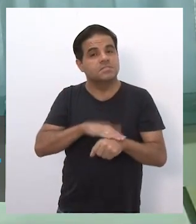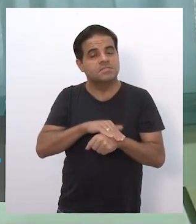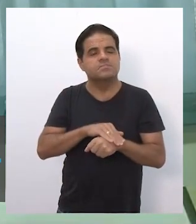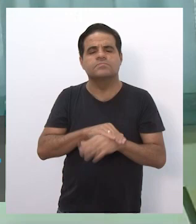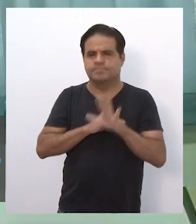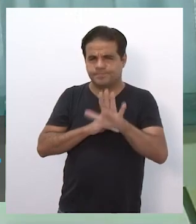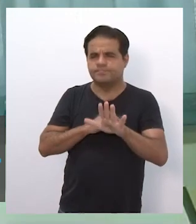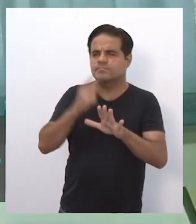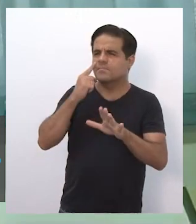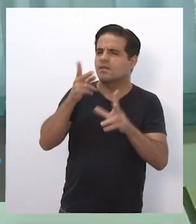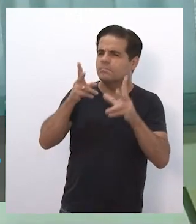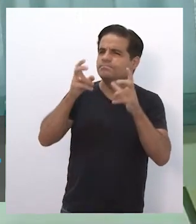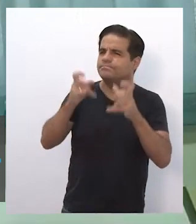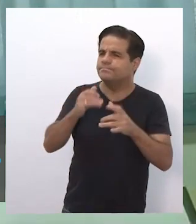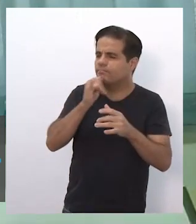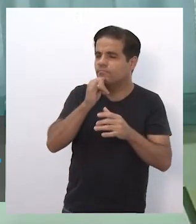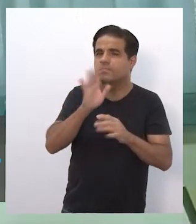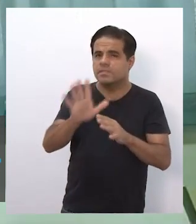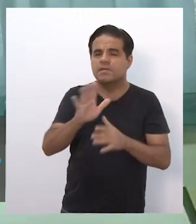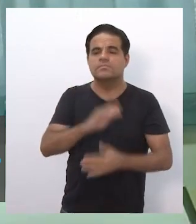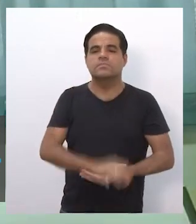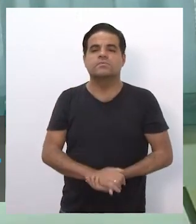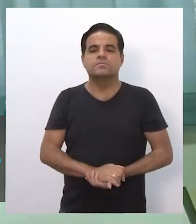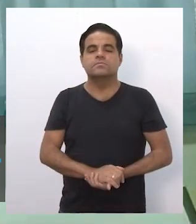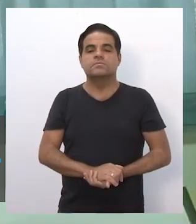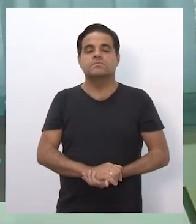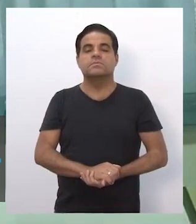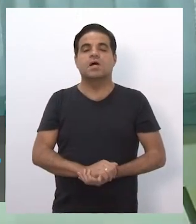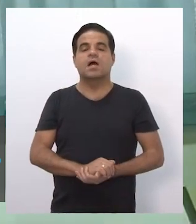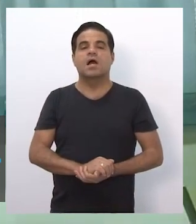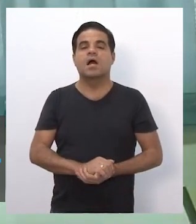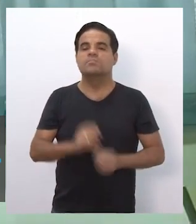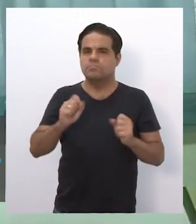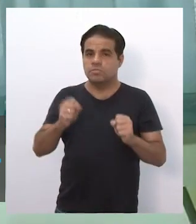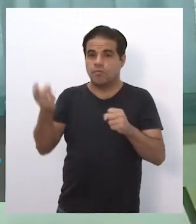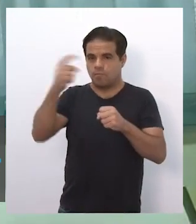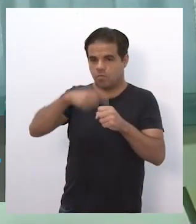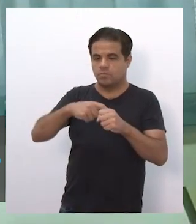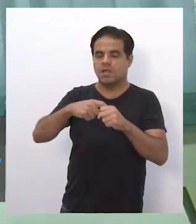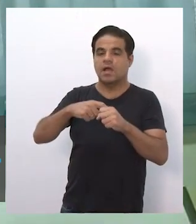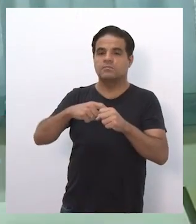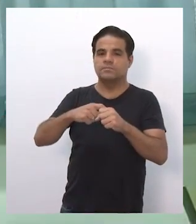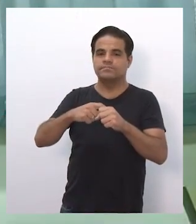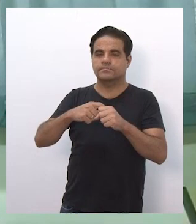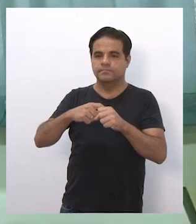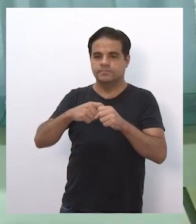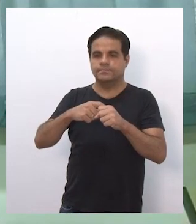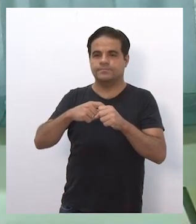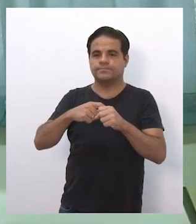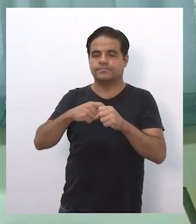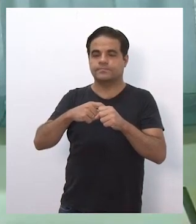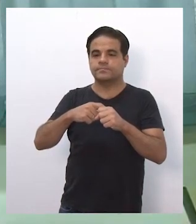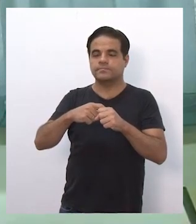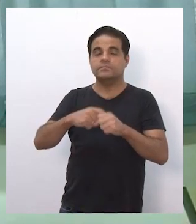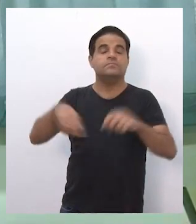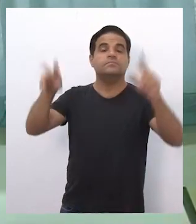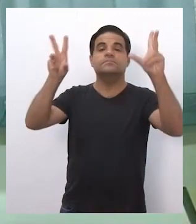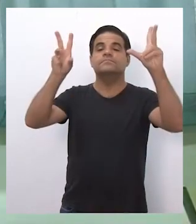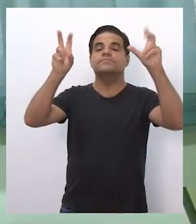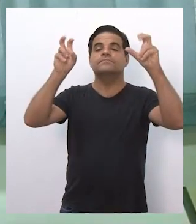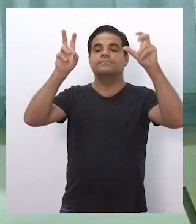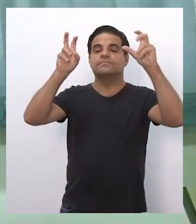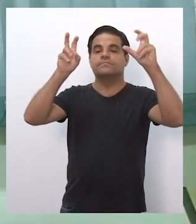vocês terem uma ideia, no caso, a produção poderia voltar fazendo um favor no